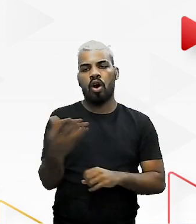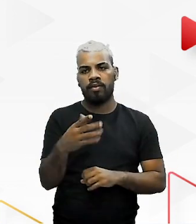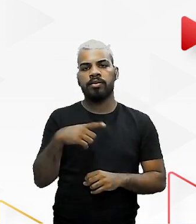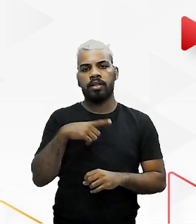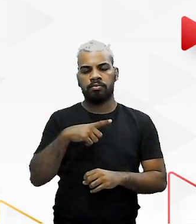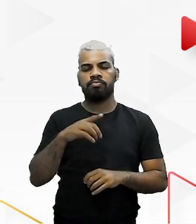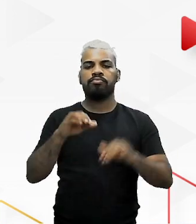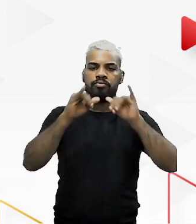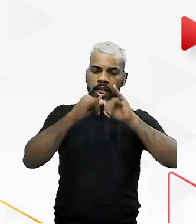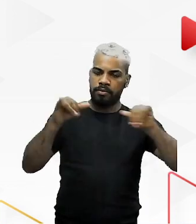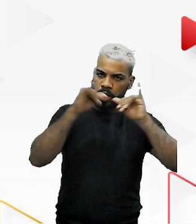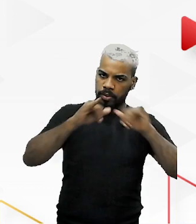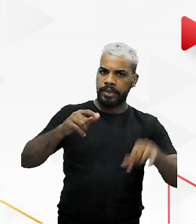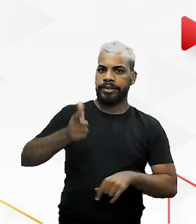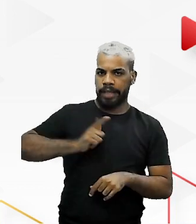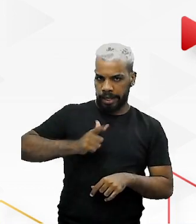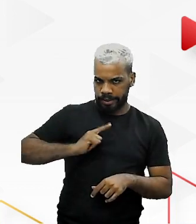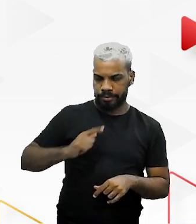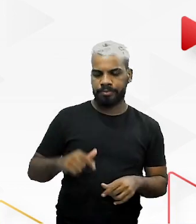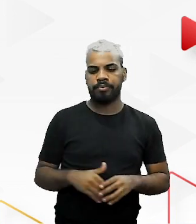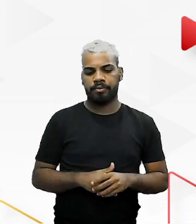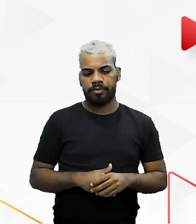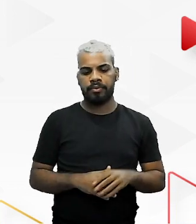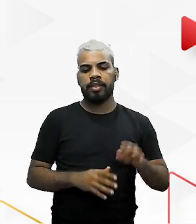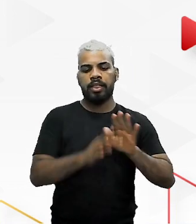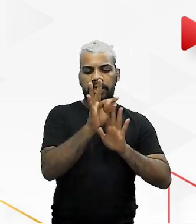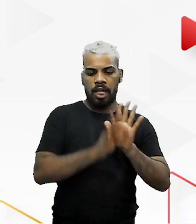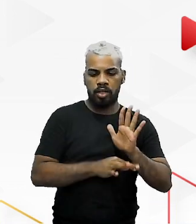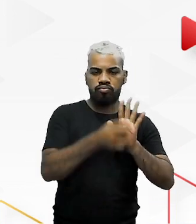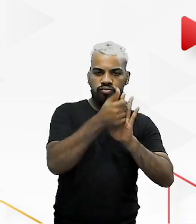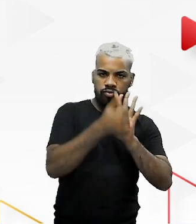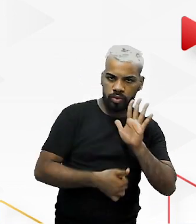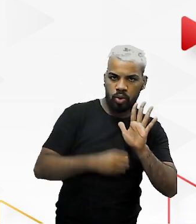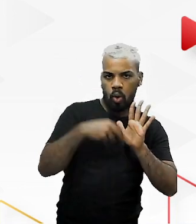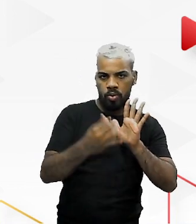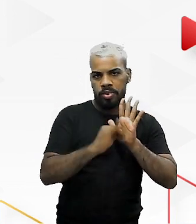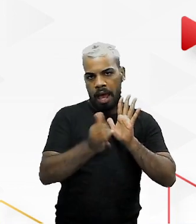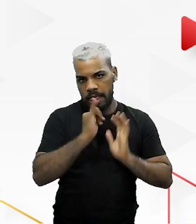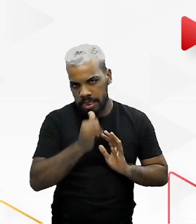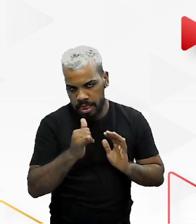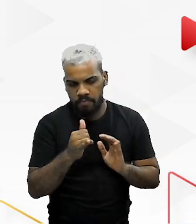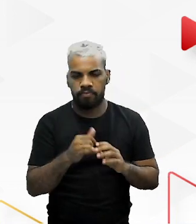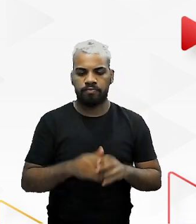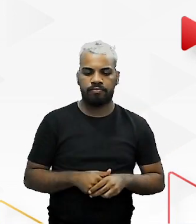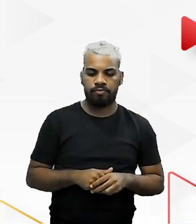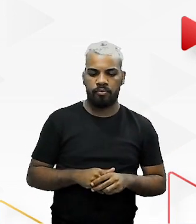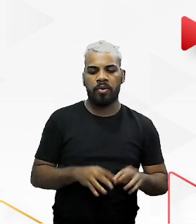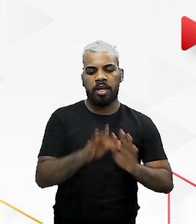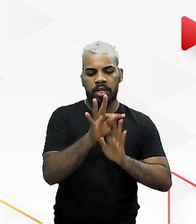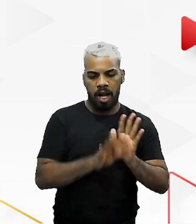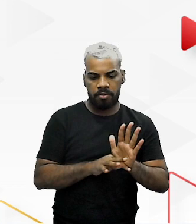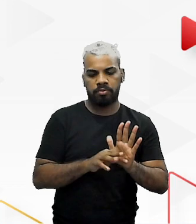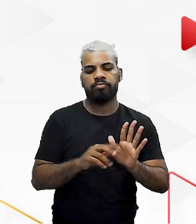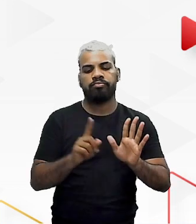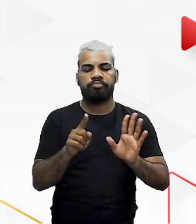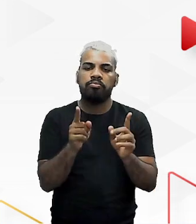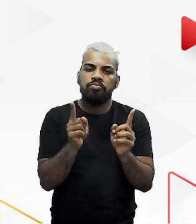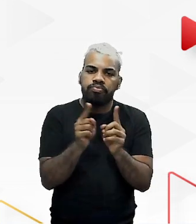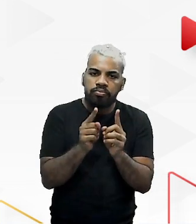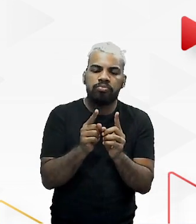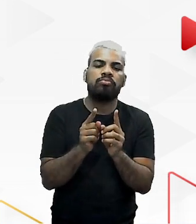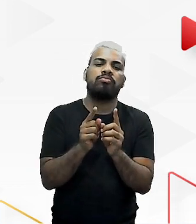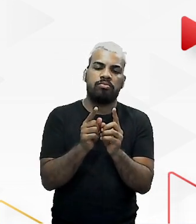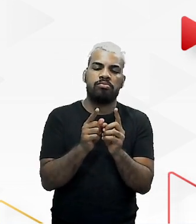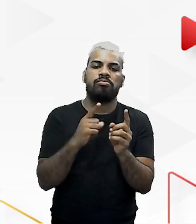informativo, né? O texto descritivo e ou narrativo. Textos relativamente curtos, que é quando